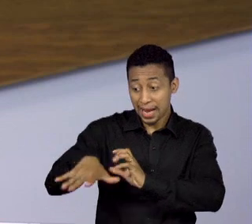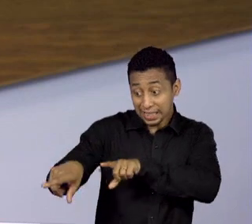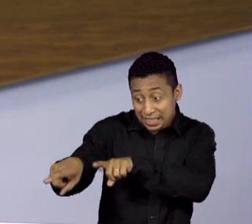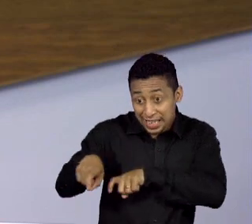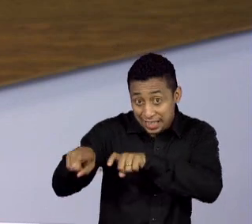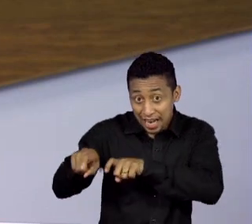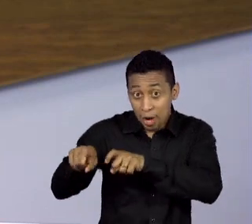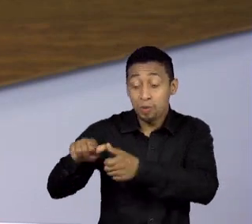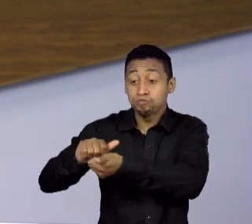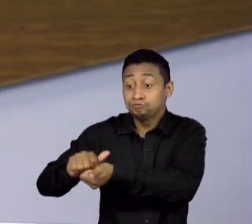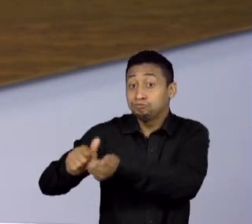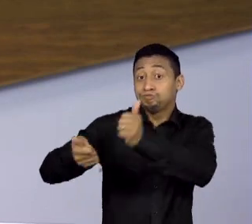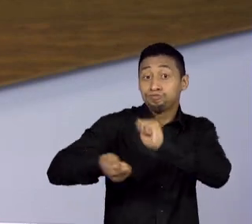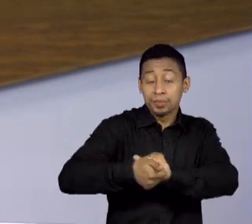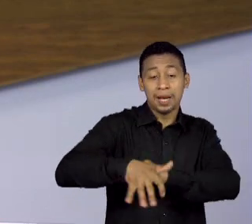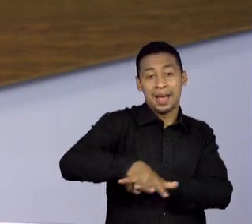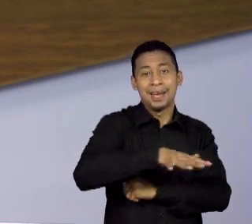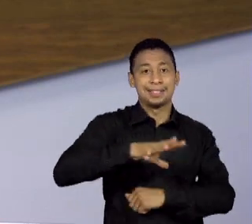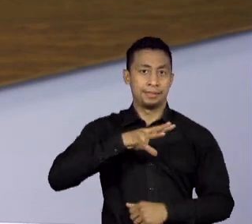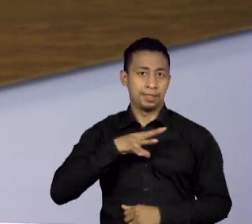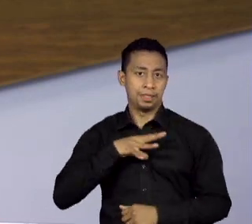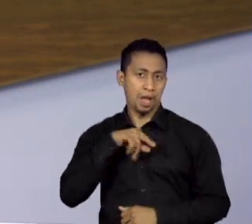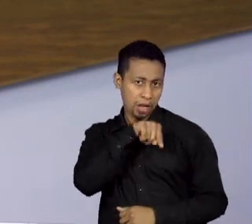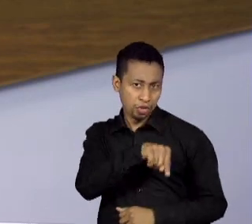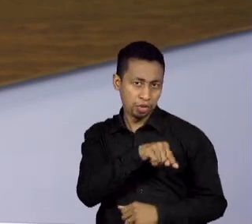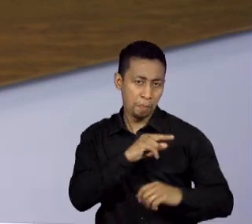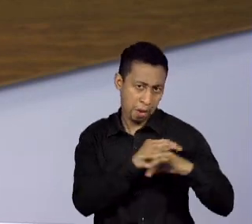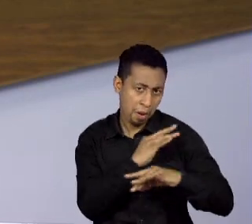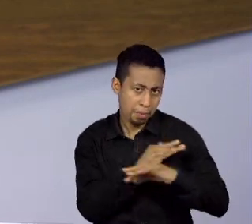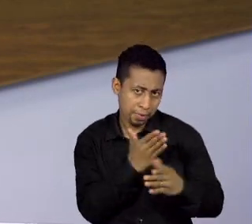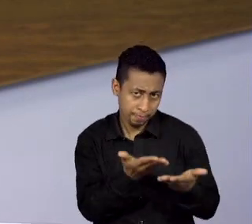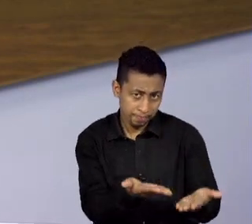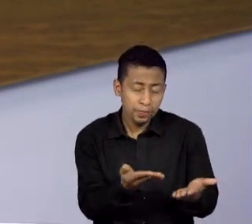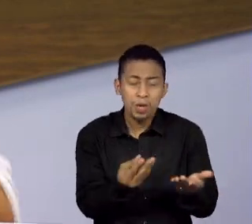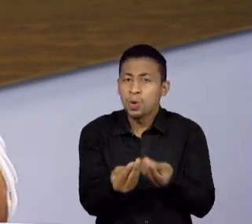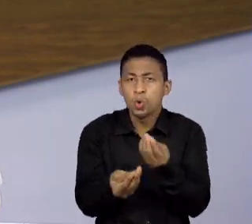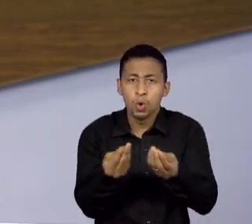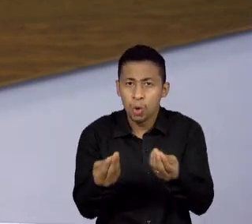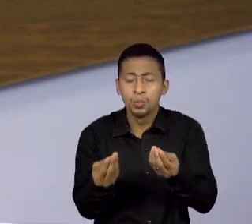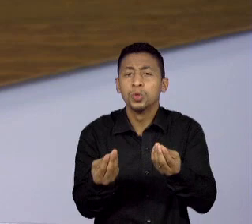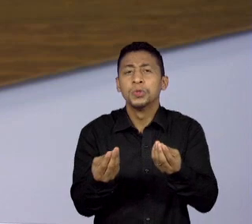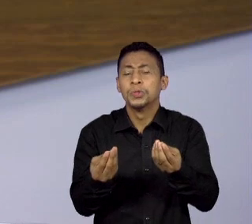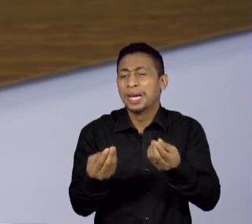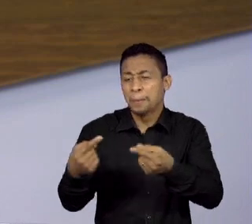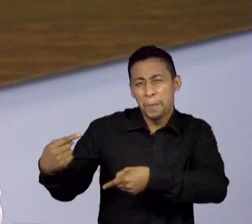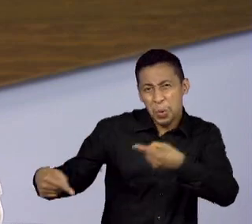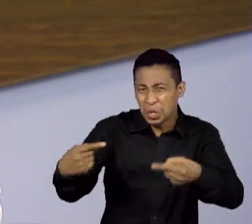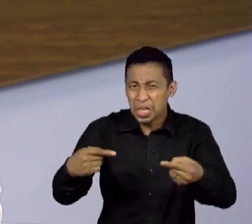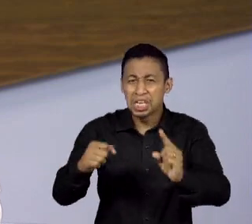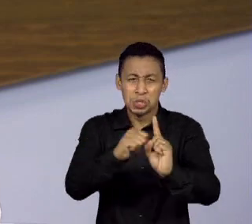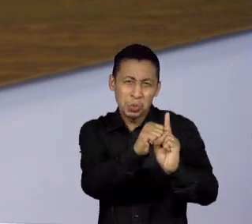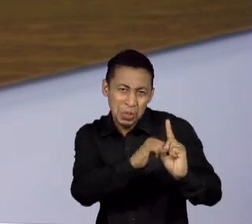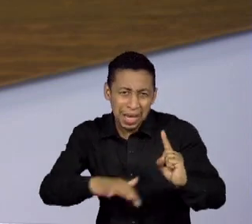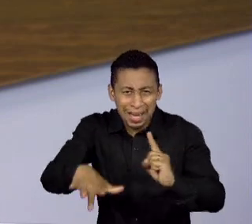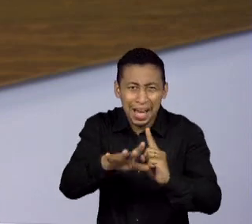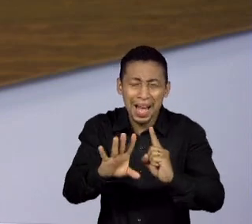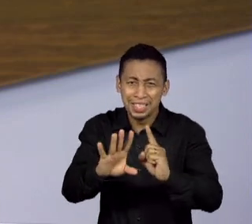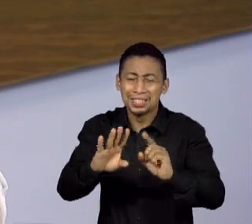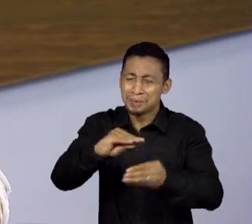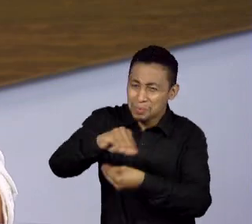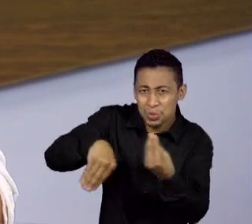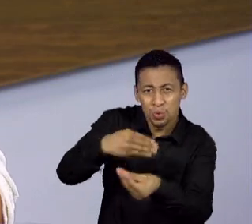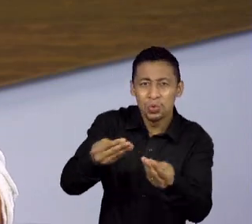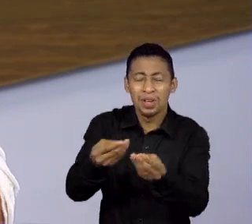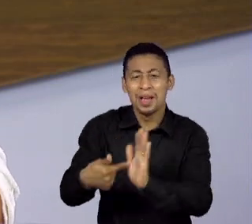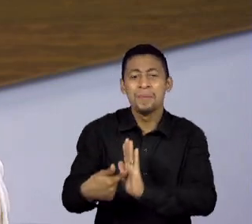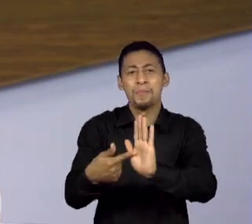queria também entender como é que vocês acham que essa discussão sociopolítica contida no texto do Guimarães original, né, se aplica